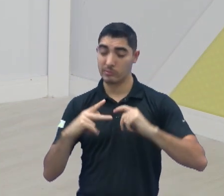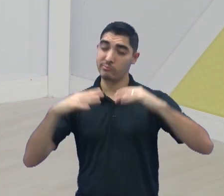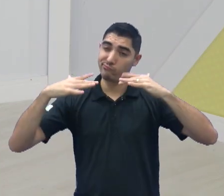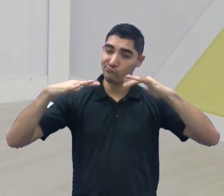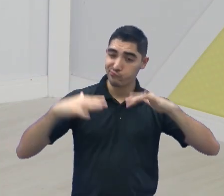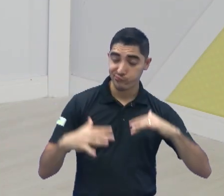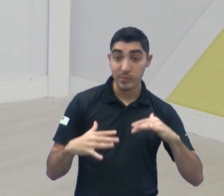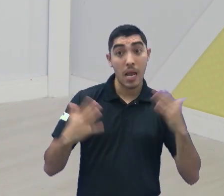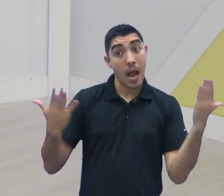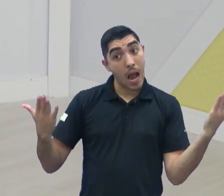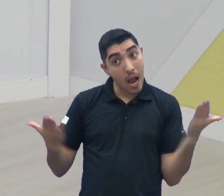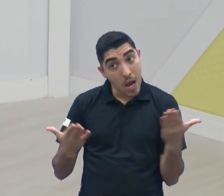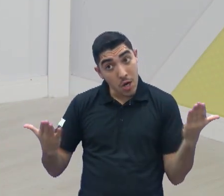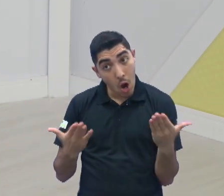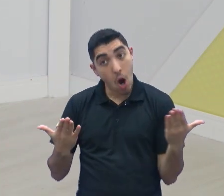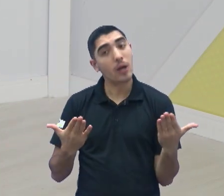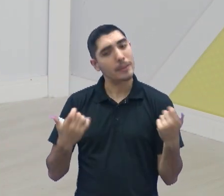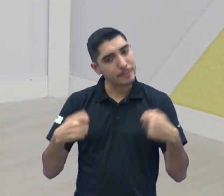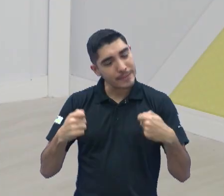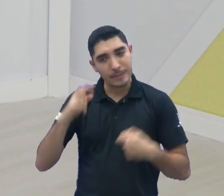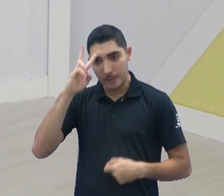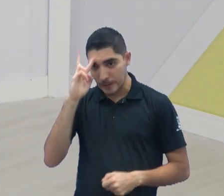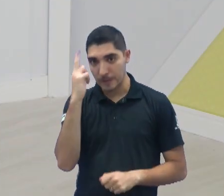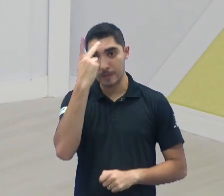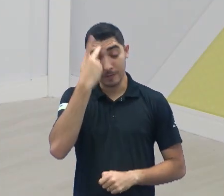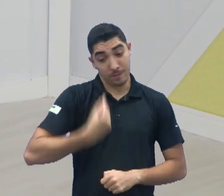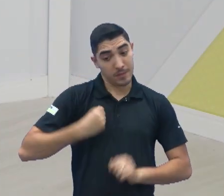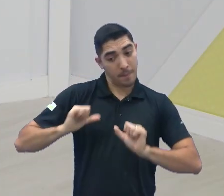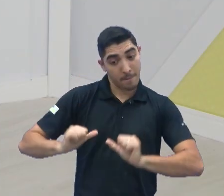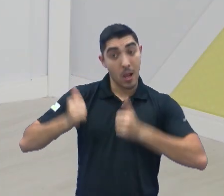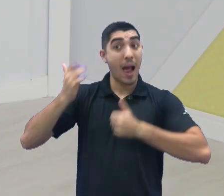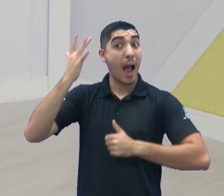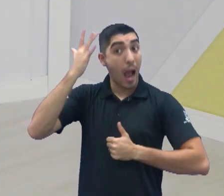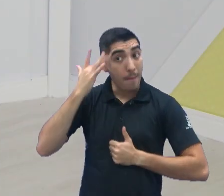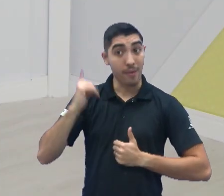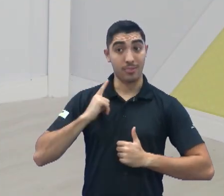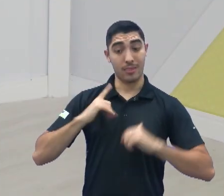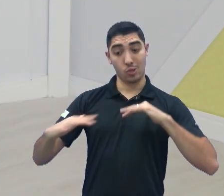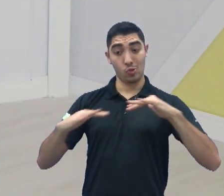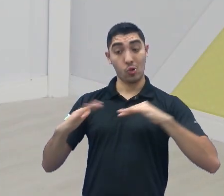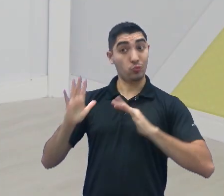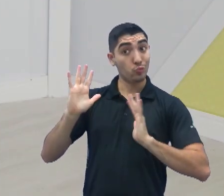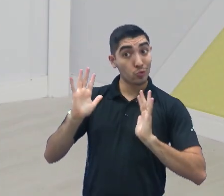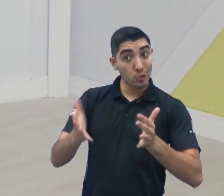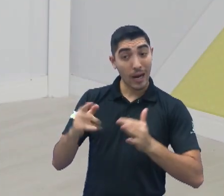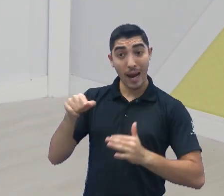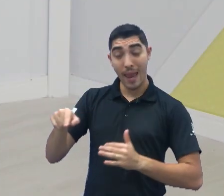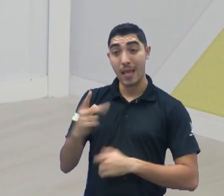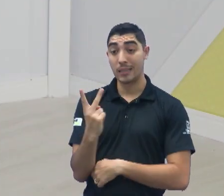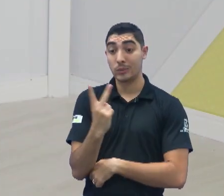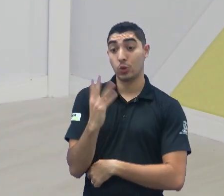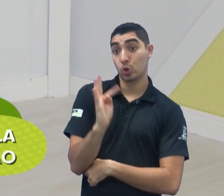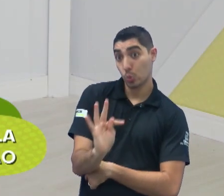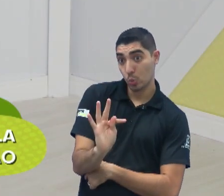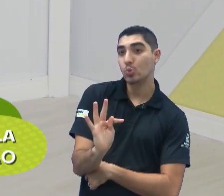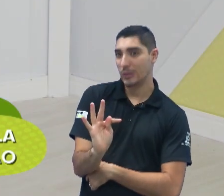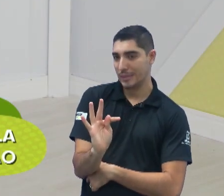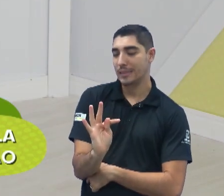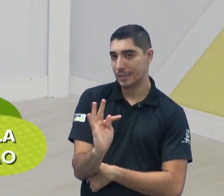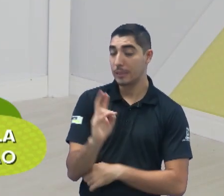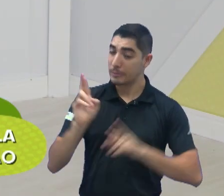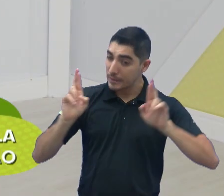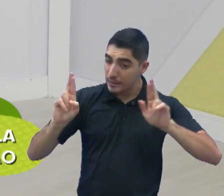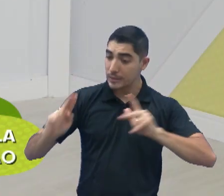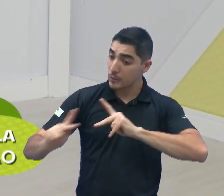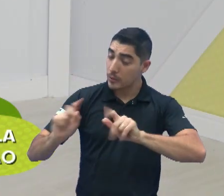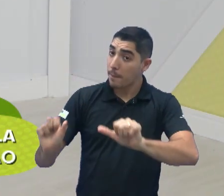um recomeço. Os Gigantes do Vale entram em quadra amanhã, pelo início do segundo turno da Superliga, para tentar fazer algo diferente, hein?